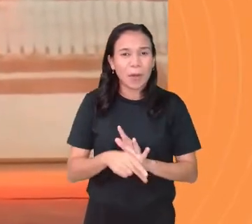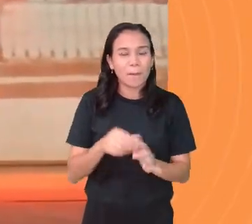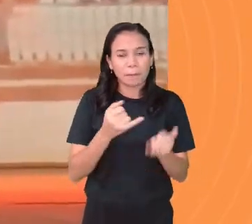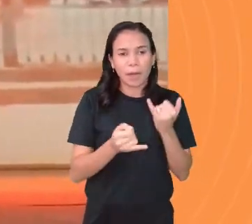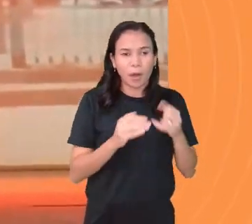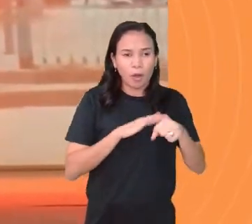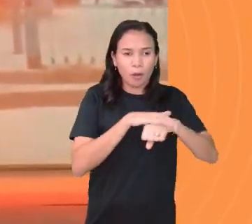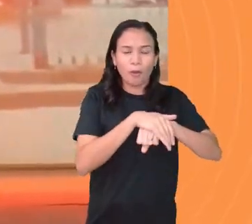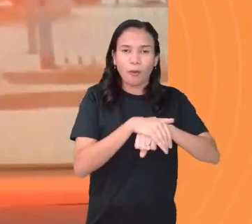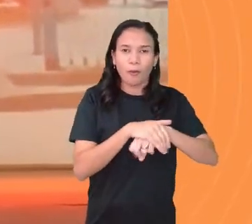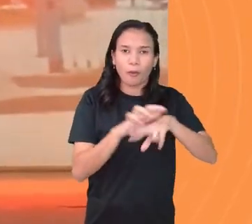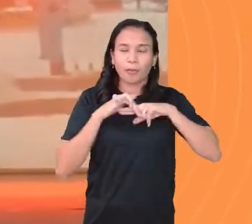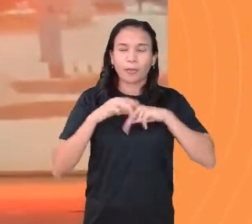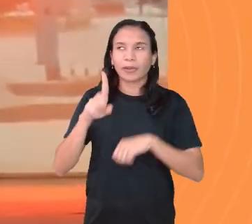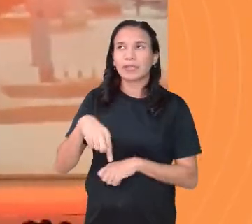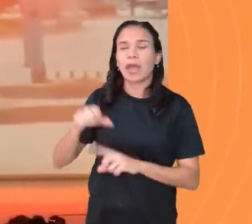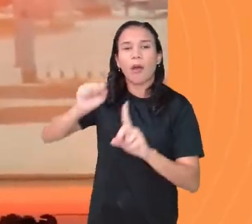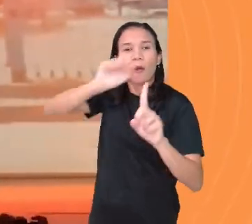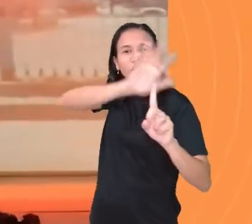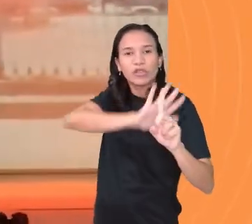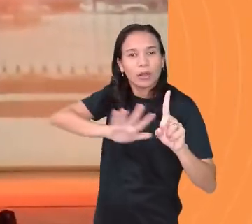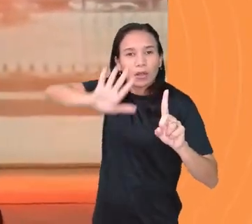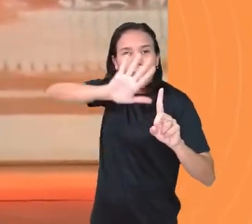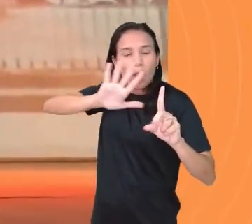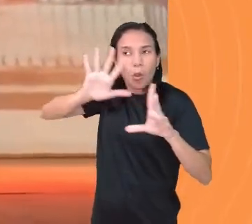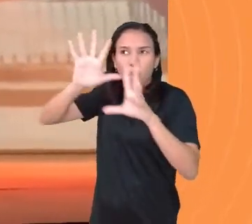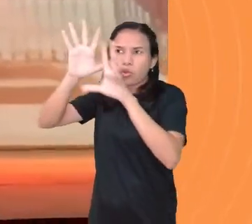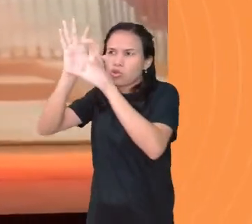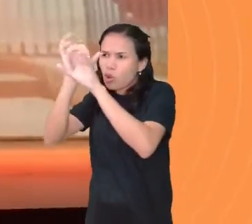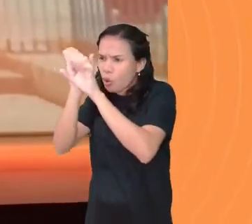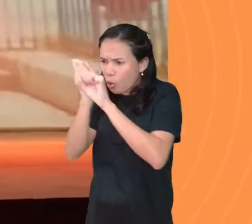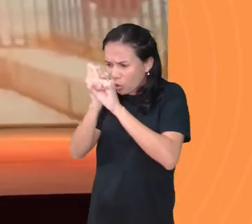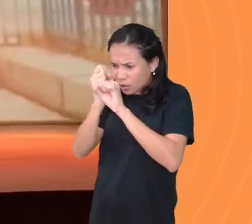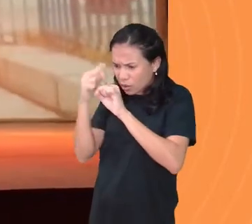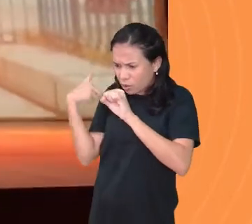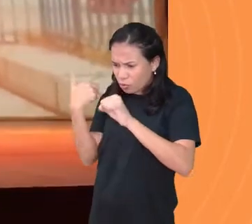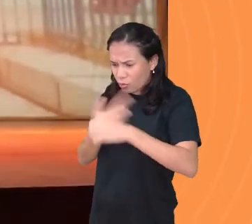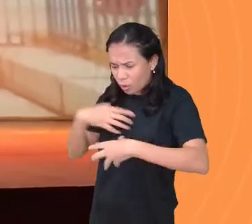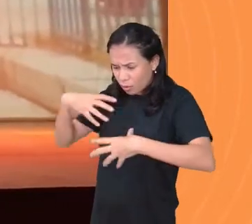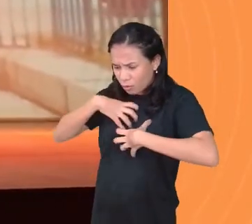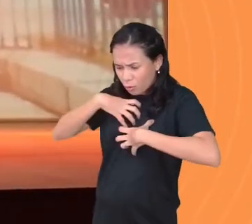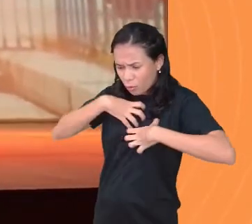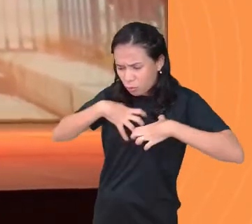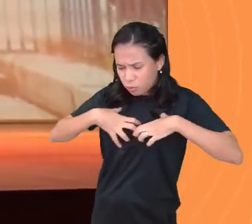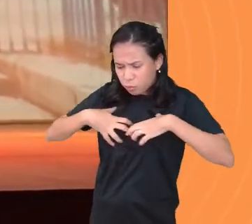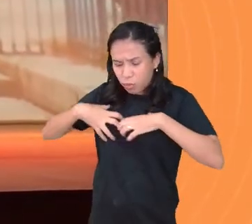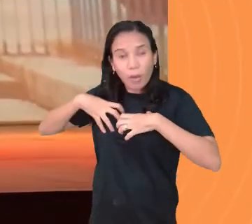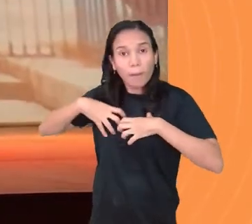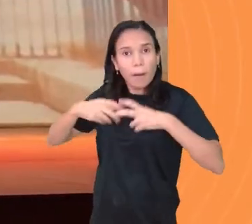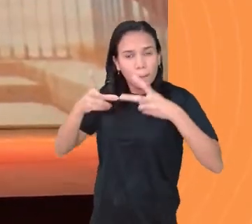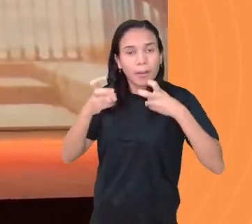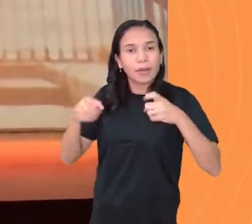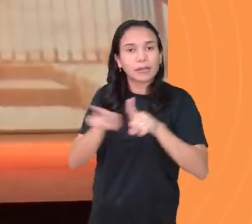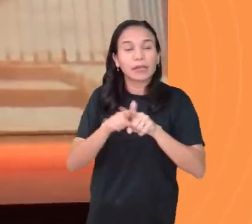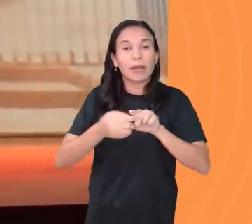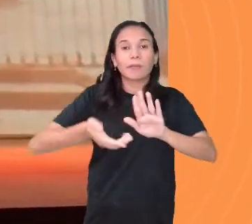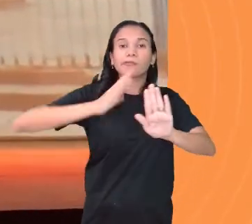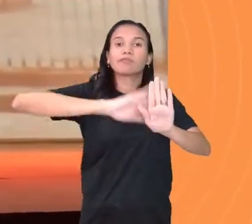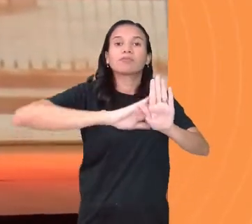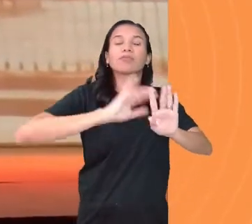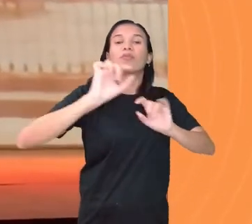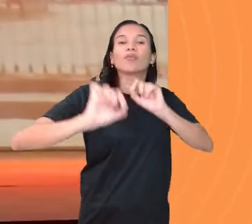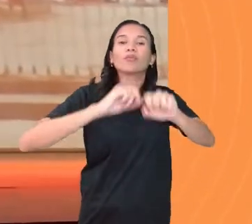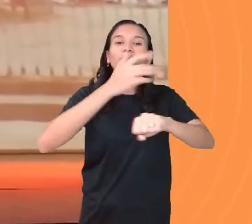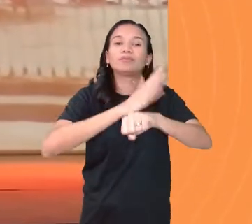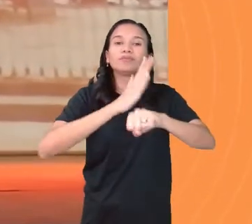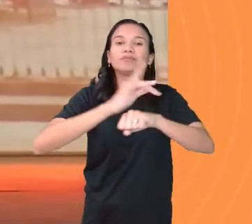Isso, talvez se fosse um cenário noturno, a angústia talvez ficasse mais marcada, né? Mas a gente pode ver que ele